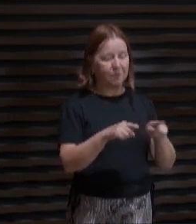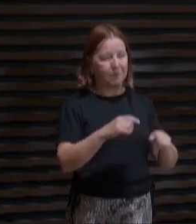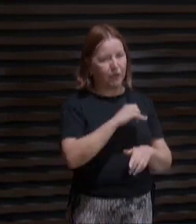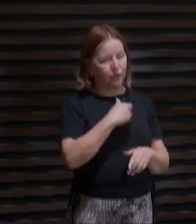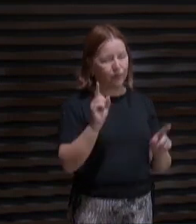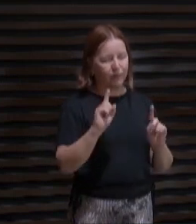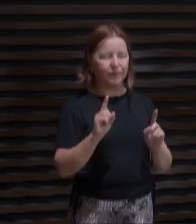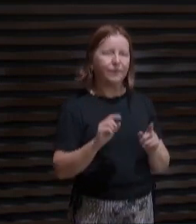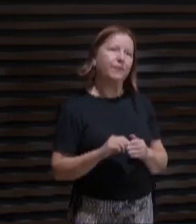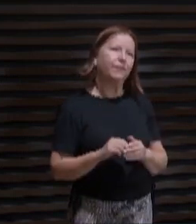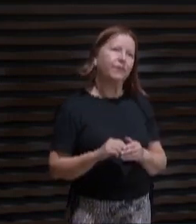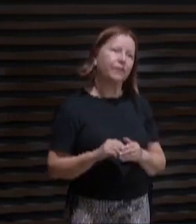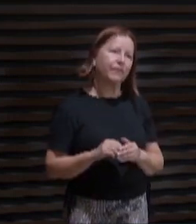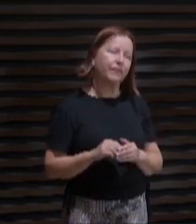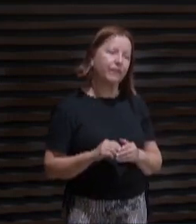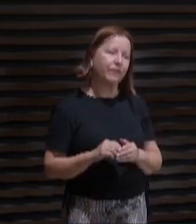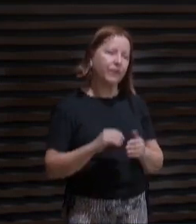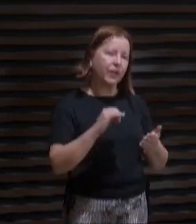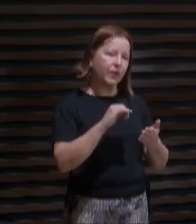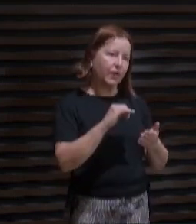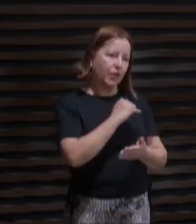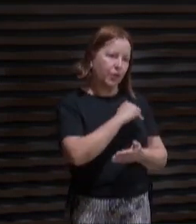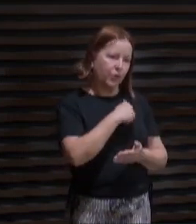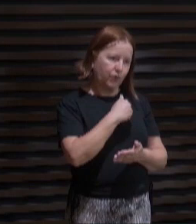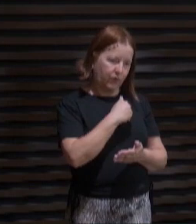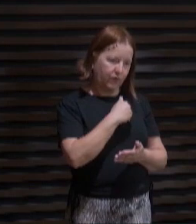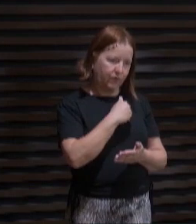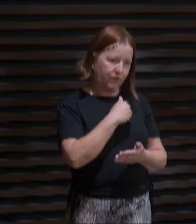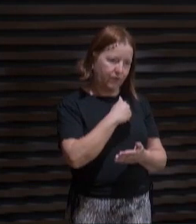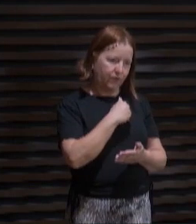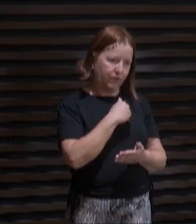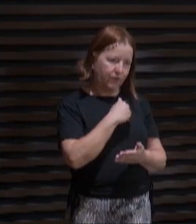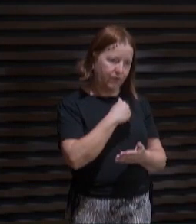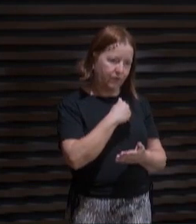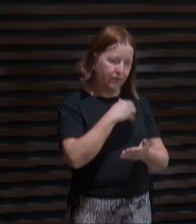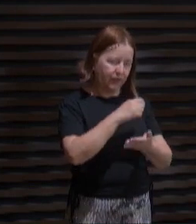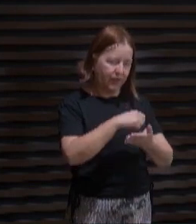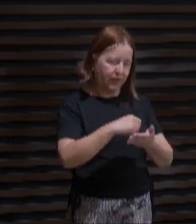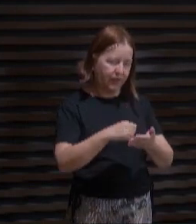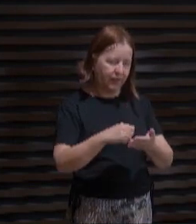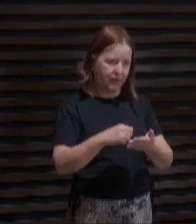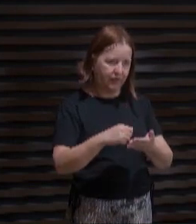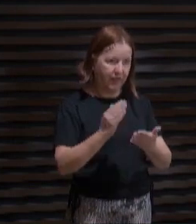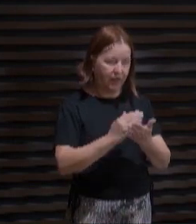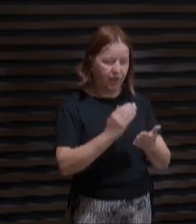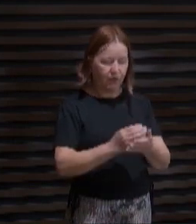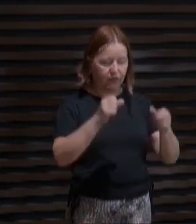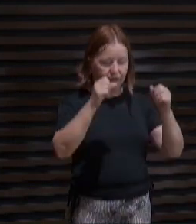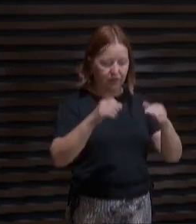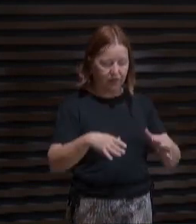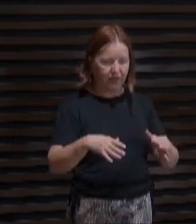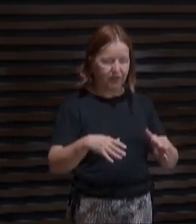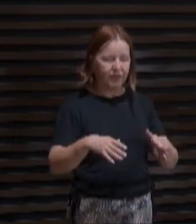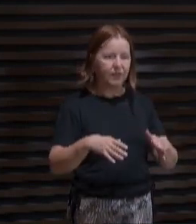parábolas. Ele pega sinais e faz algumas afirmações ou discursos de Jesus.